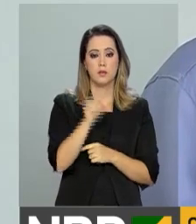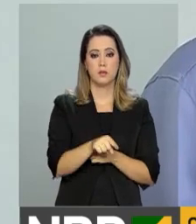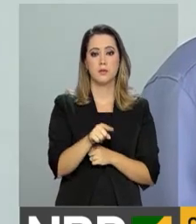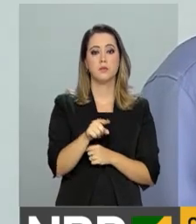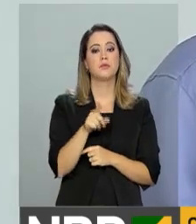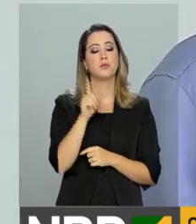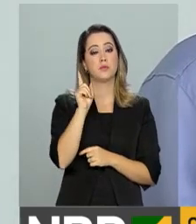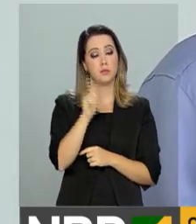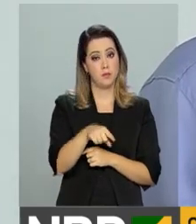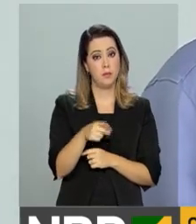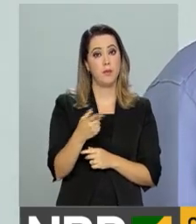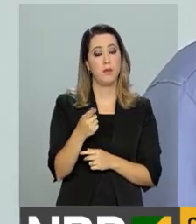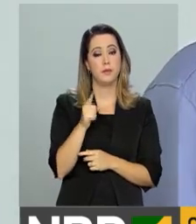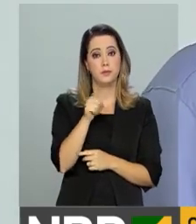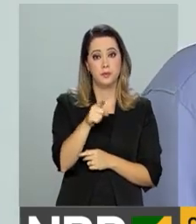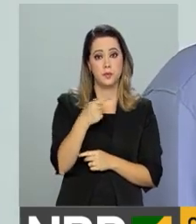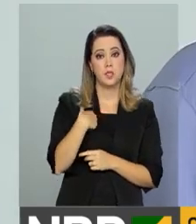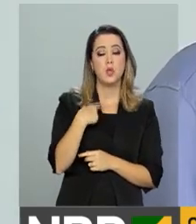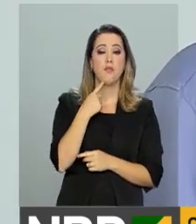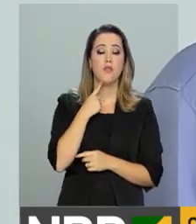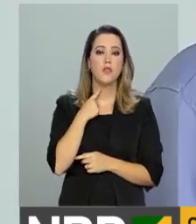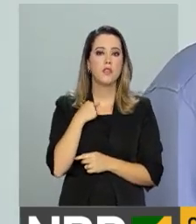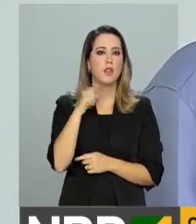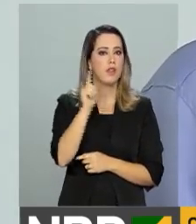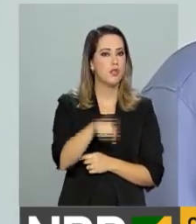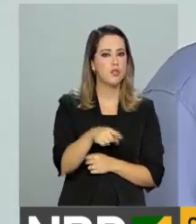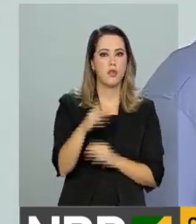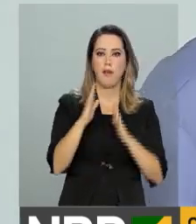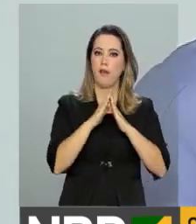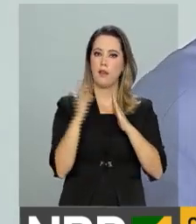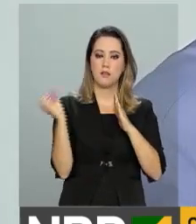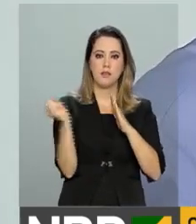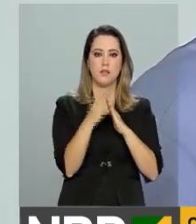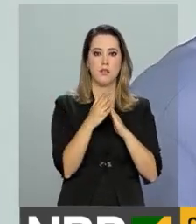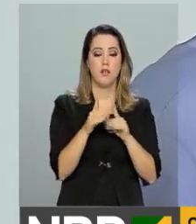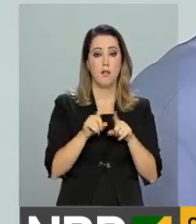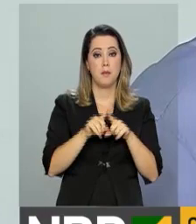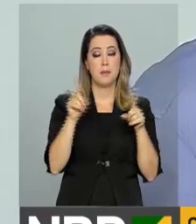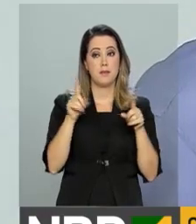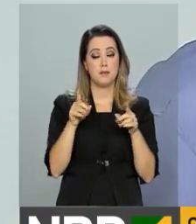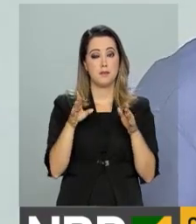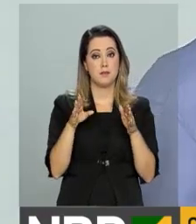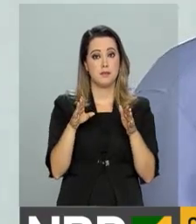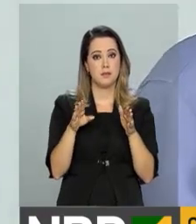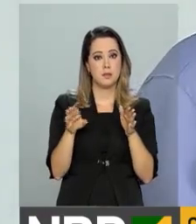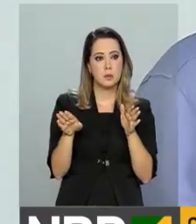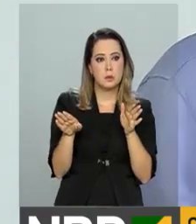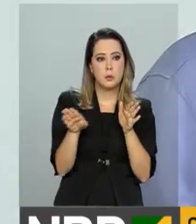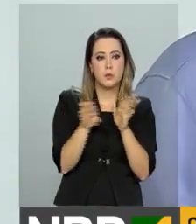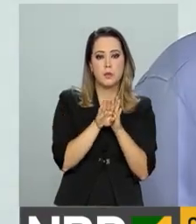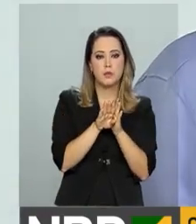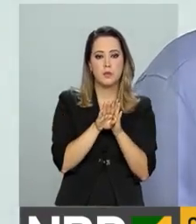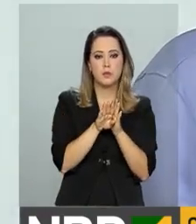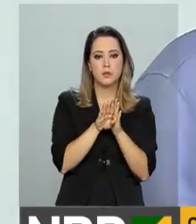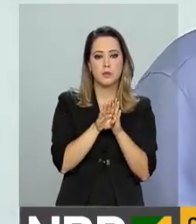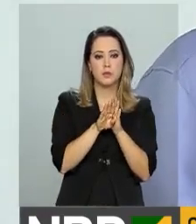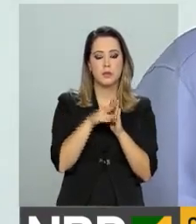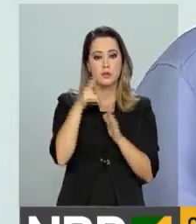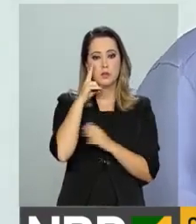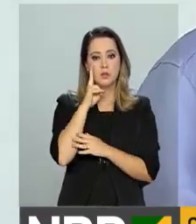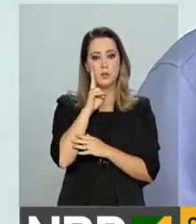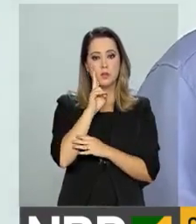Essa era a sua intenção. Quando ela entrou, ela deparou